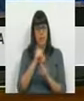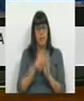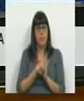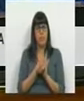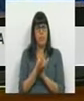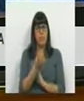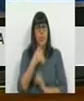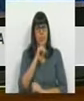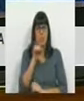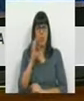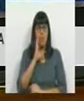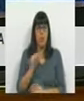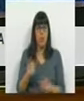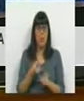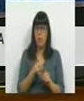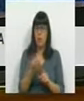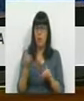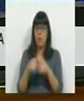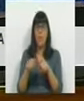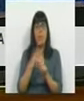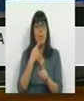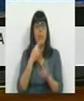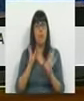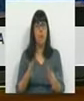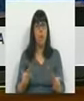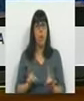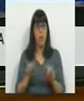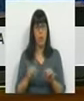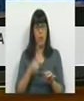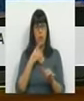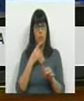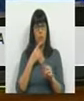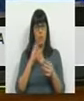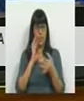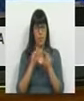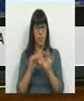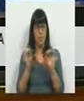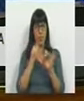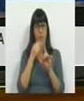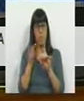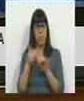que teve, eu não sei se os restantes partidos já perceberam que isto é bastante incongruente.